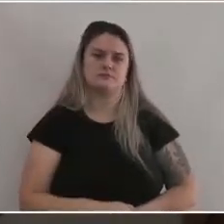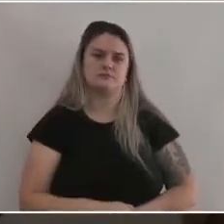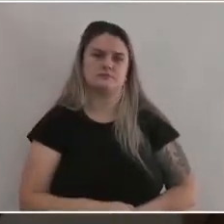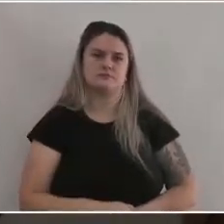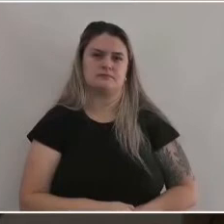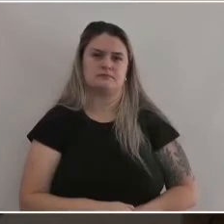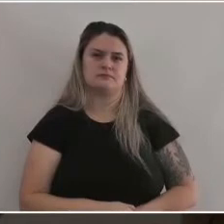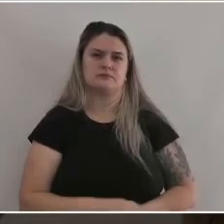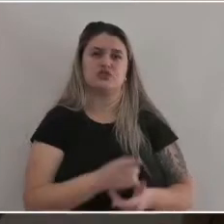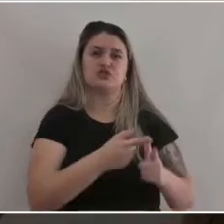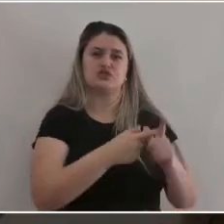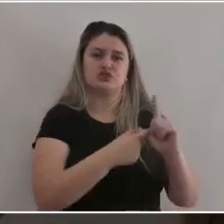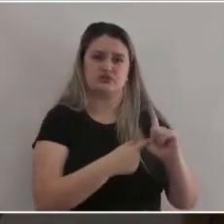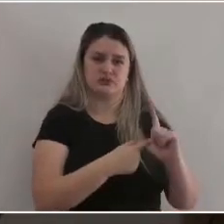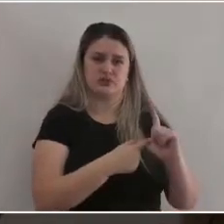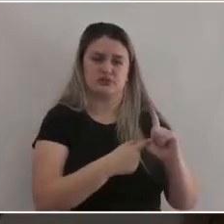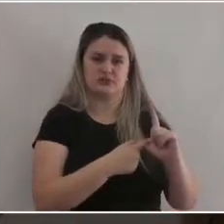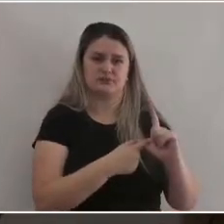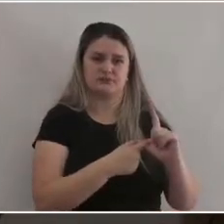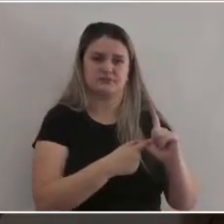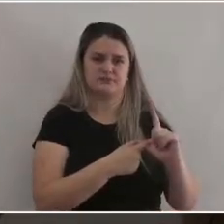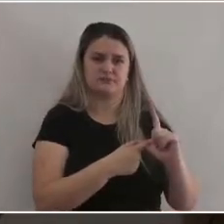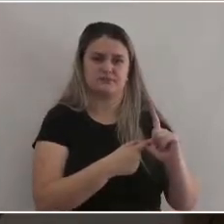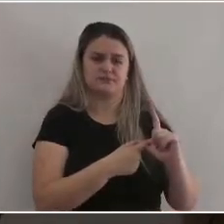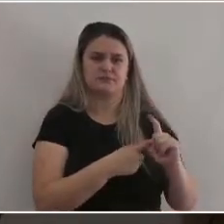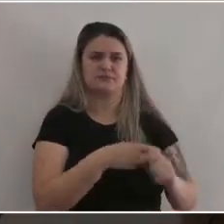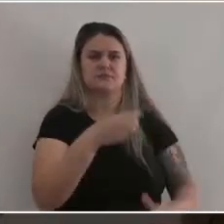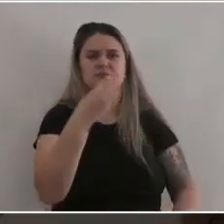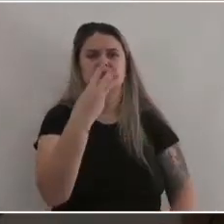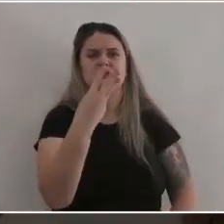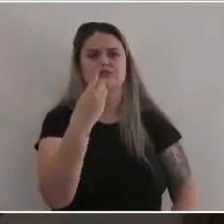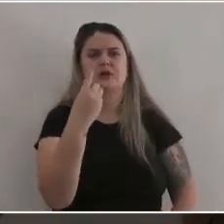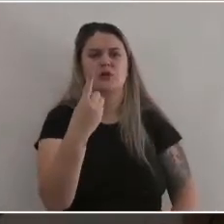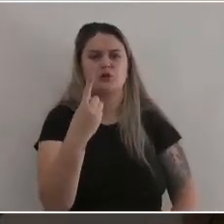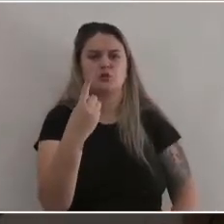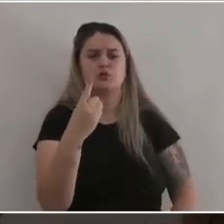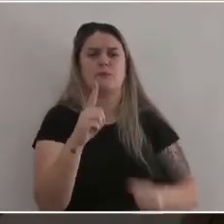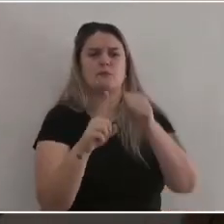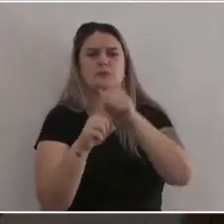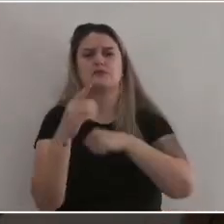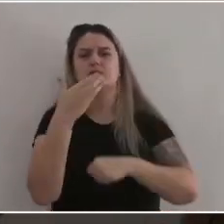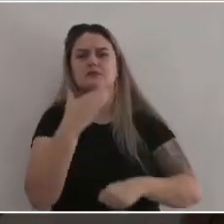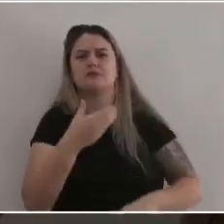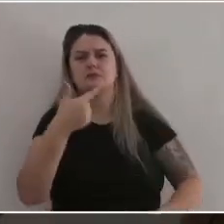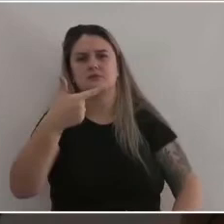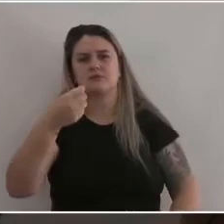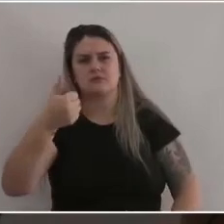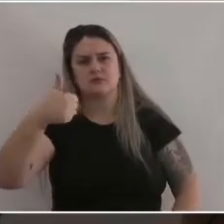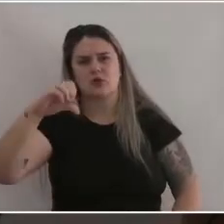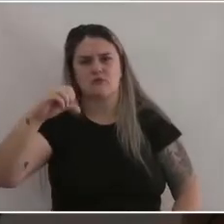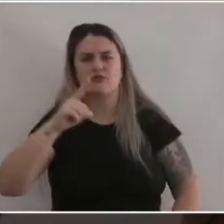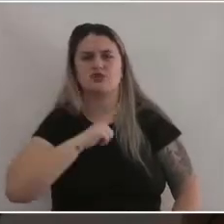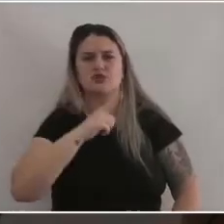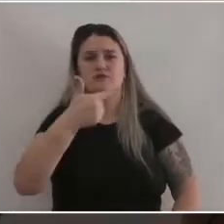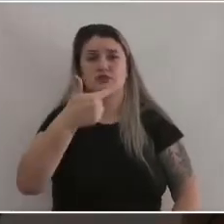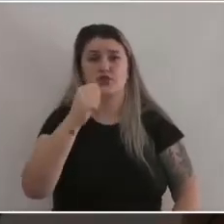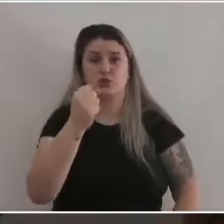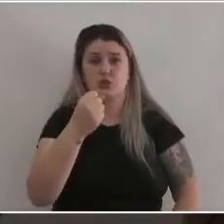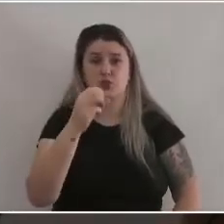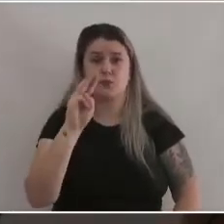Dívida fundada interna. Em 31/12 de 2019, eram R$